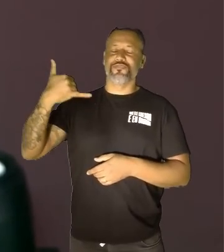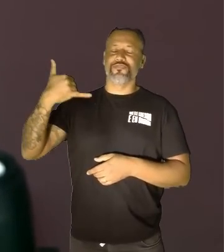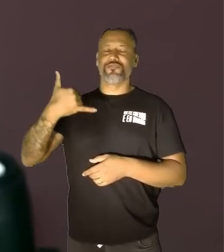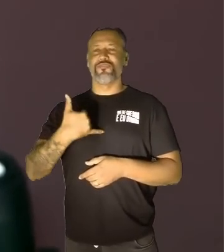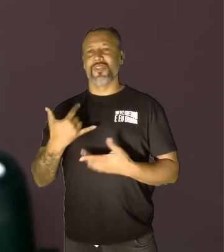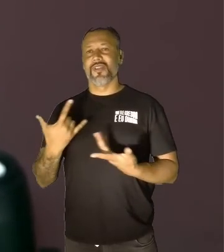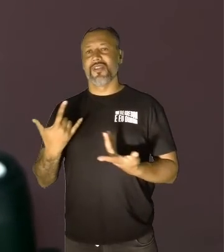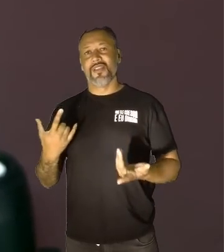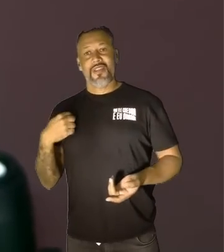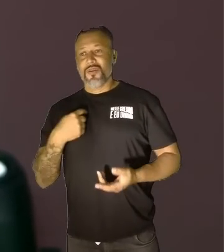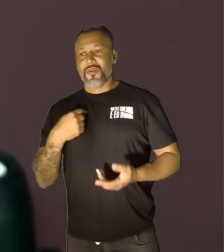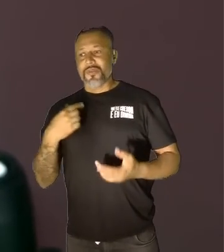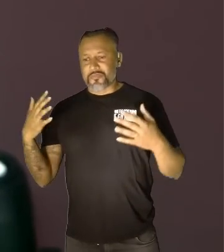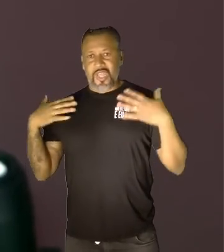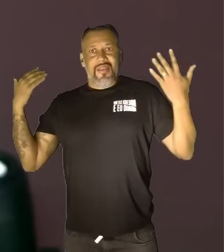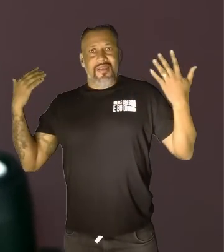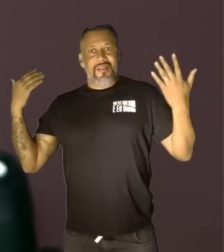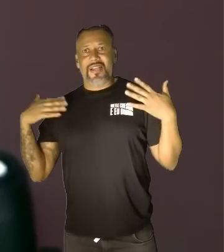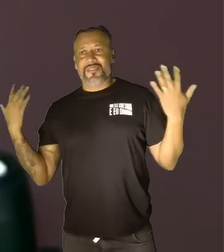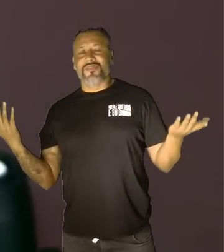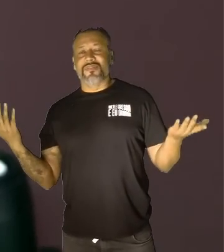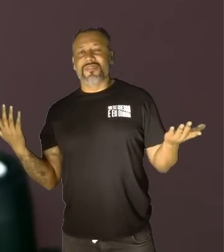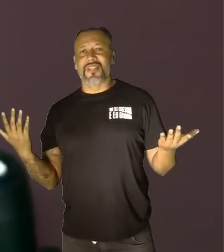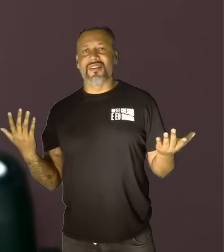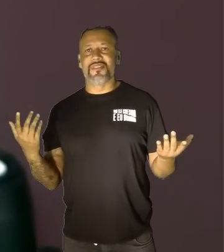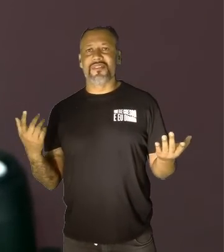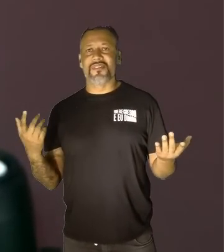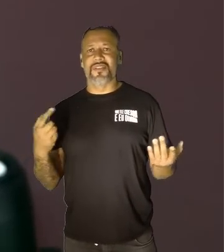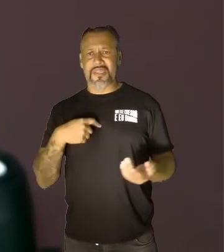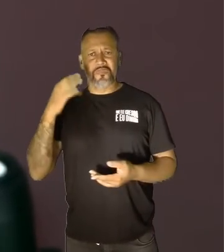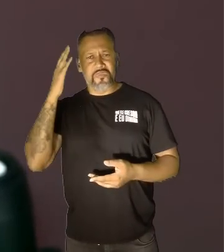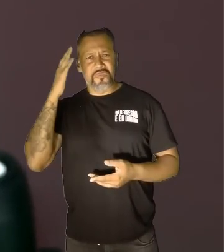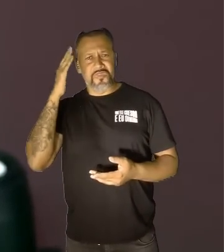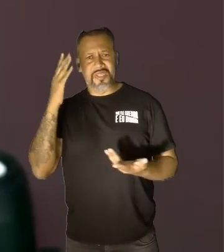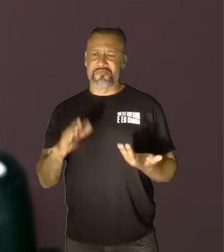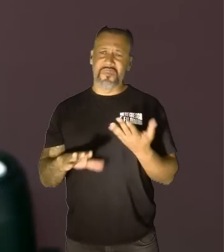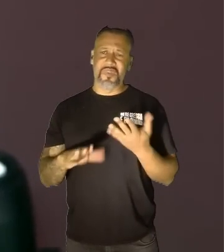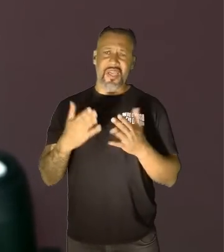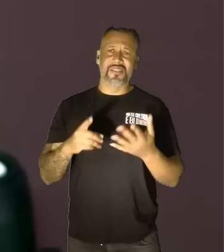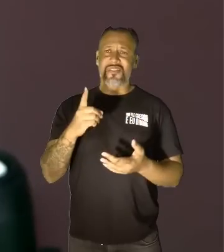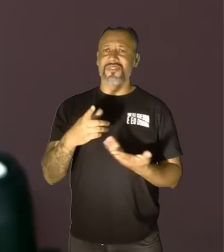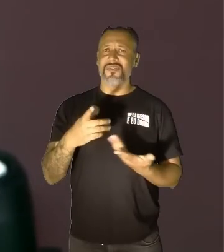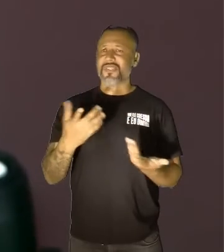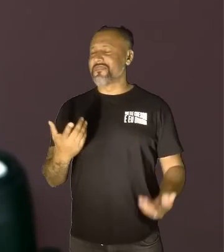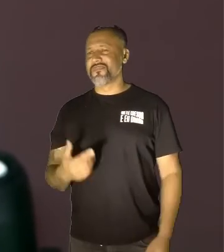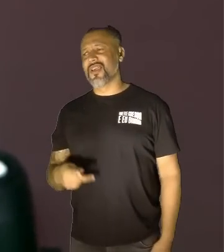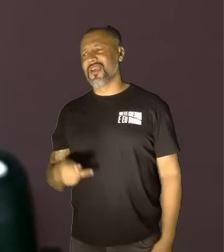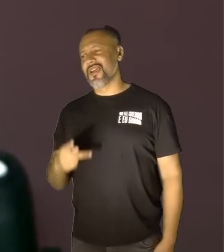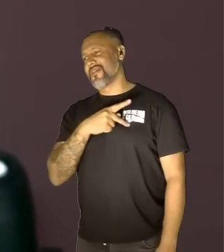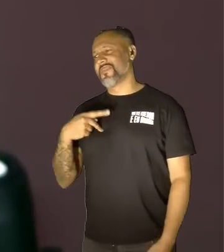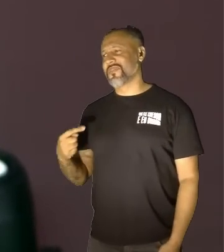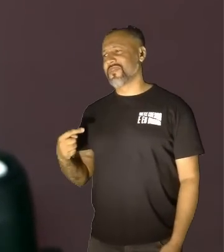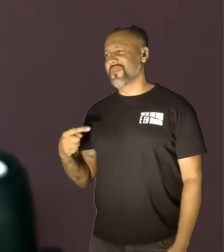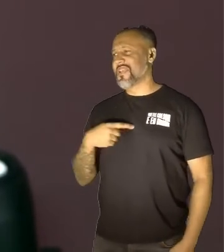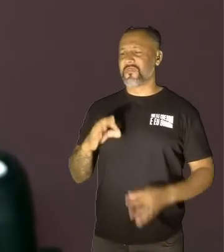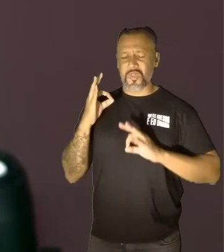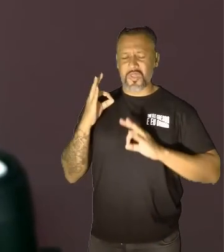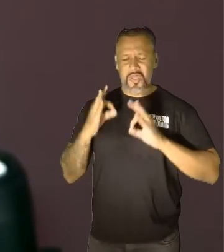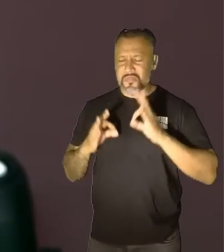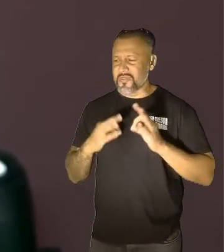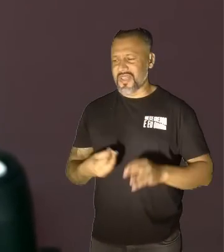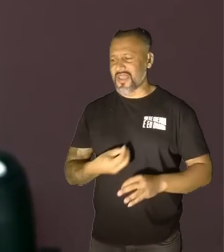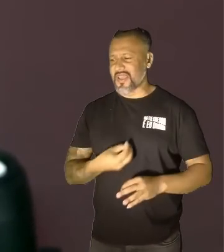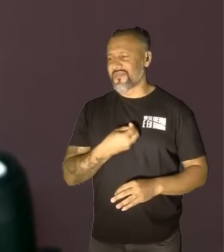Eu sei que muita gente aqui está dizendo: pastor Diego, eu não estou preparado para talvez aquilo que Deus quer fazer na minha vida. Porque para mim é